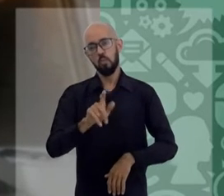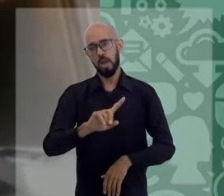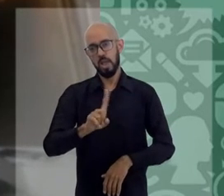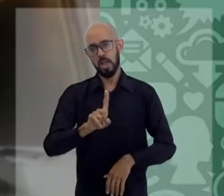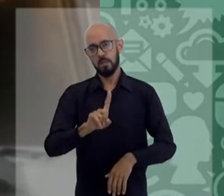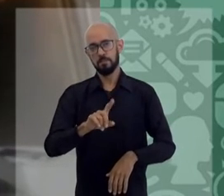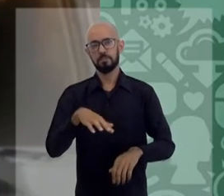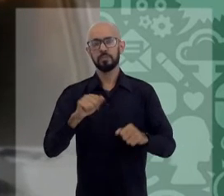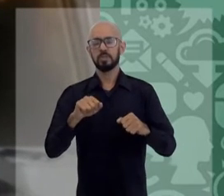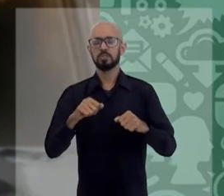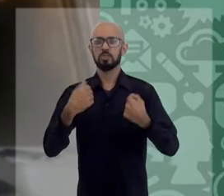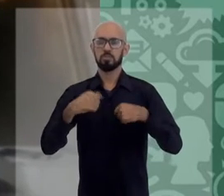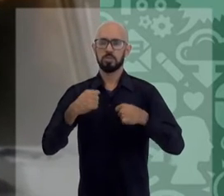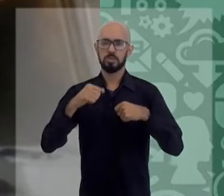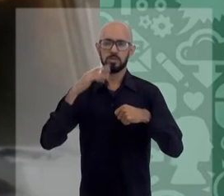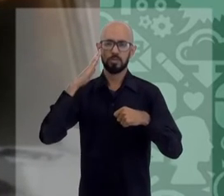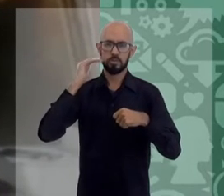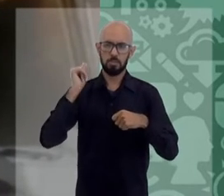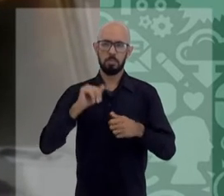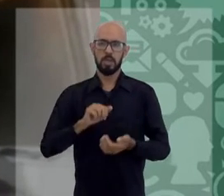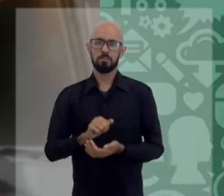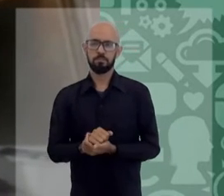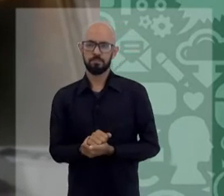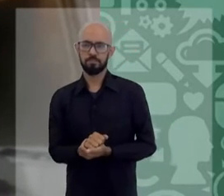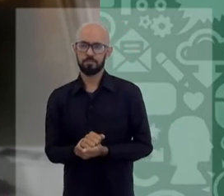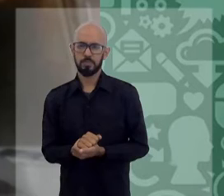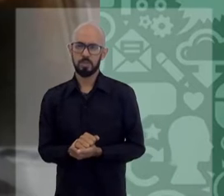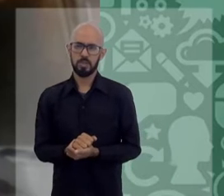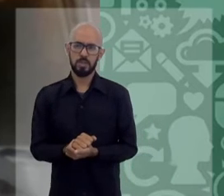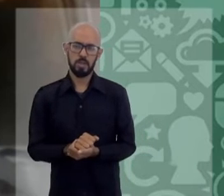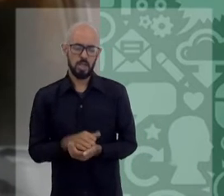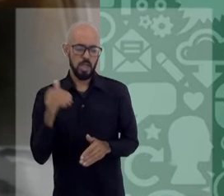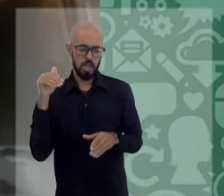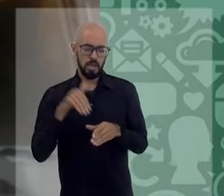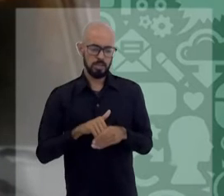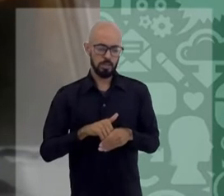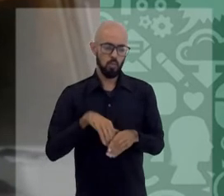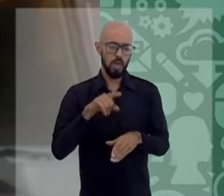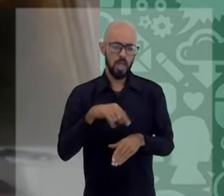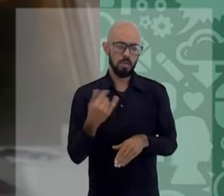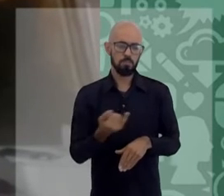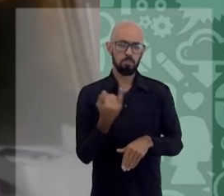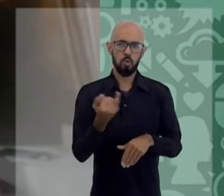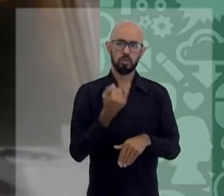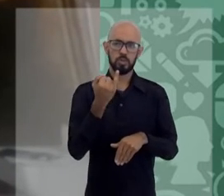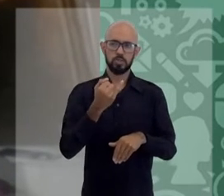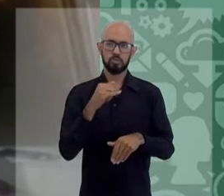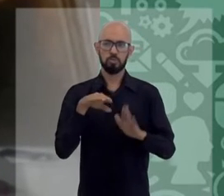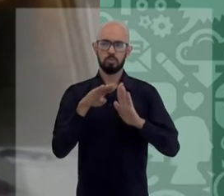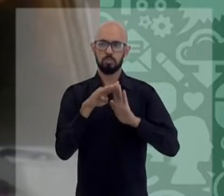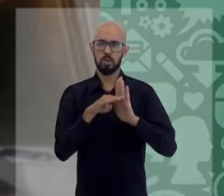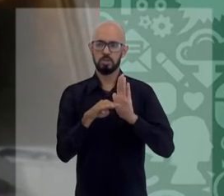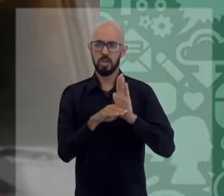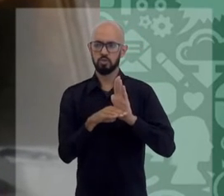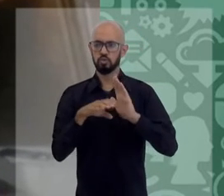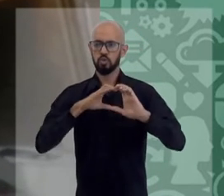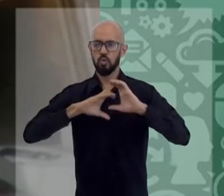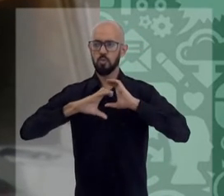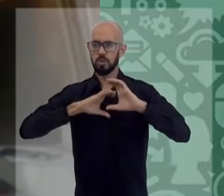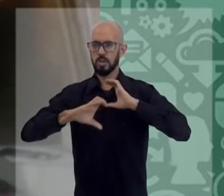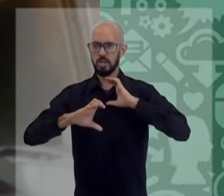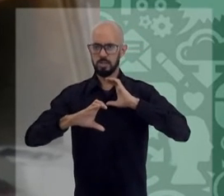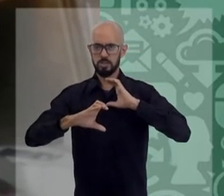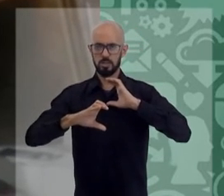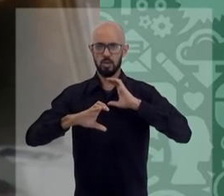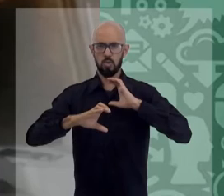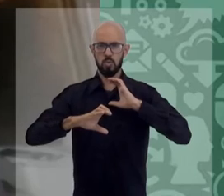o debate, é a filtragem que é feita no debate entre as pessoas. Eleição é fundamentalmente um processo de